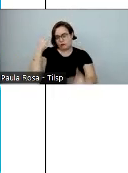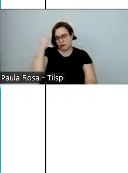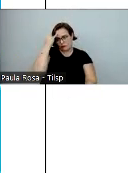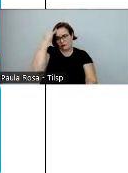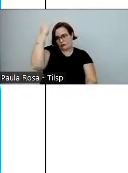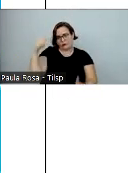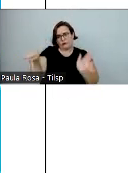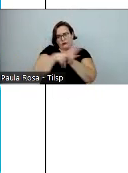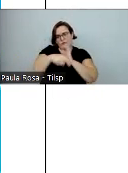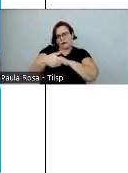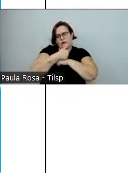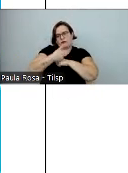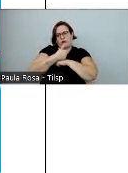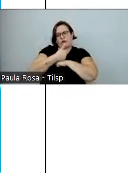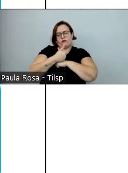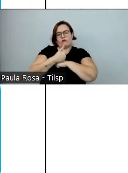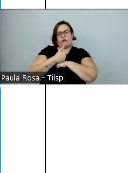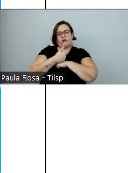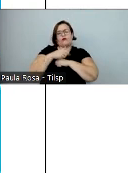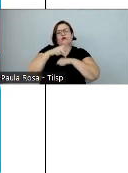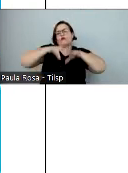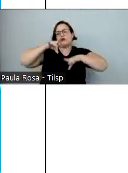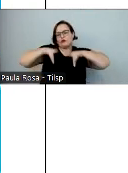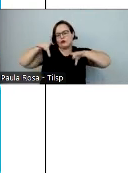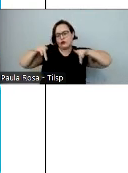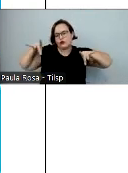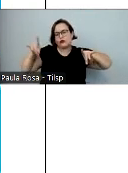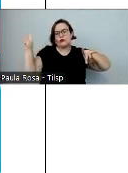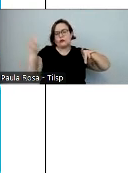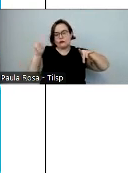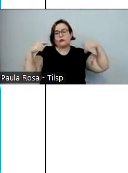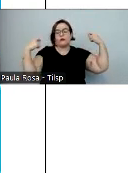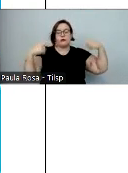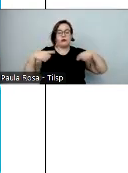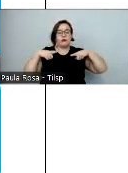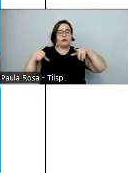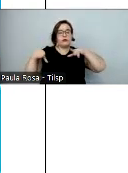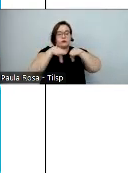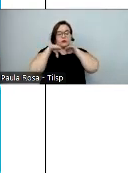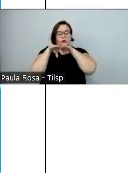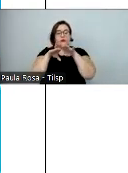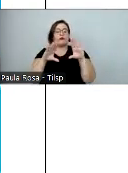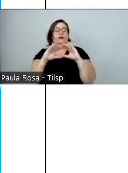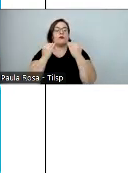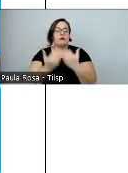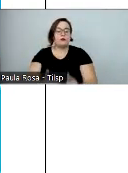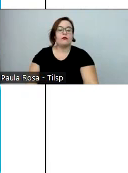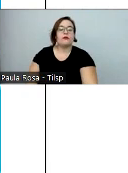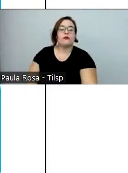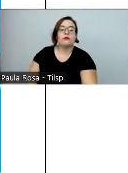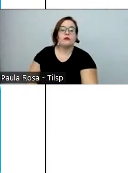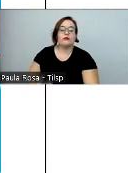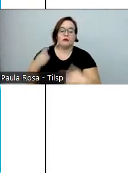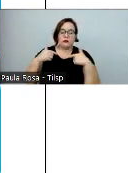né do curador da curador ele deve estabelecer relações horizontais com as comunidades e também atuar de forma ética Então acho que isso muda